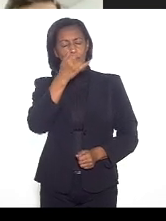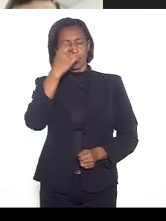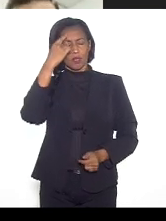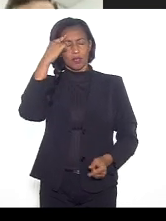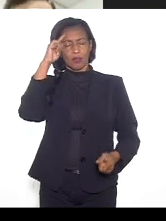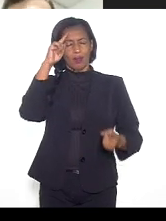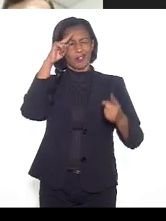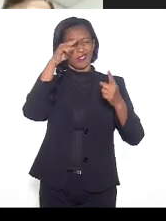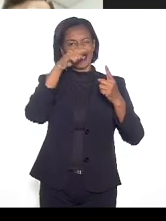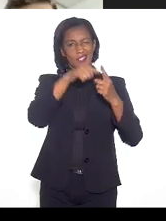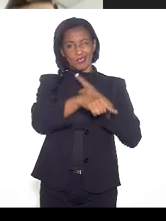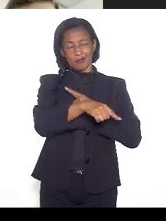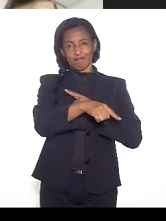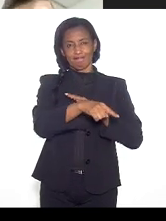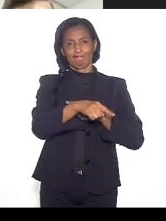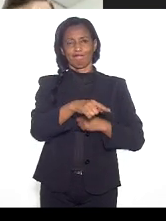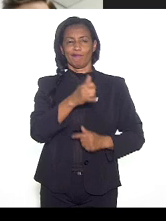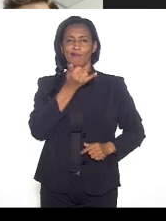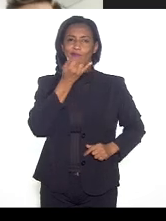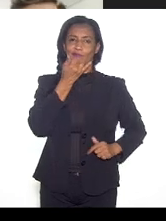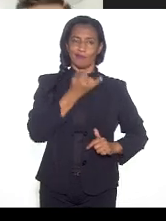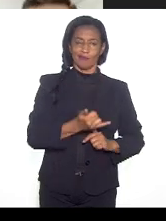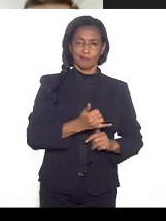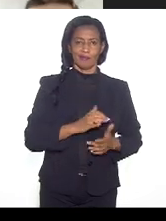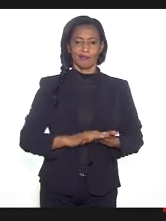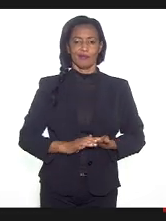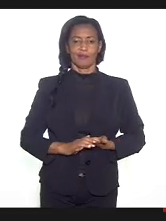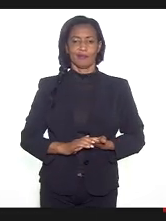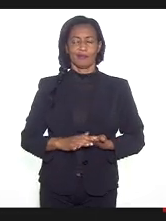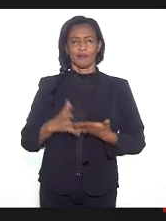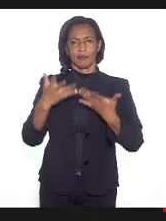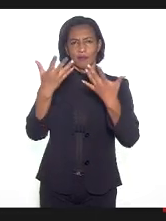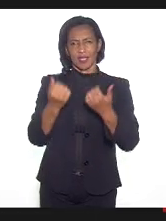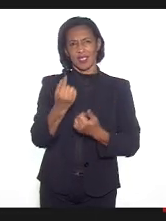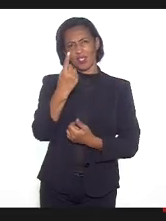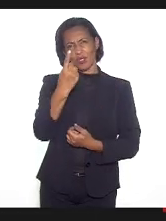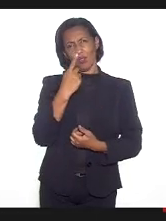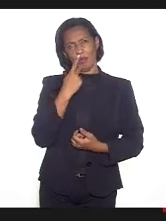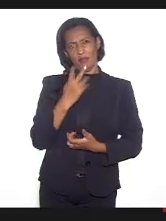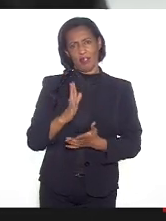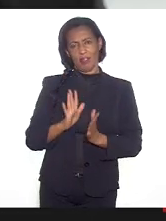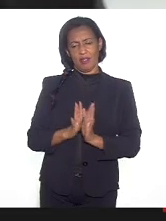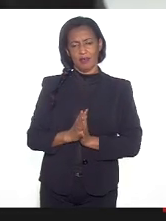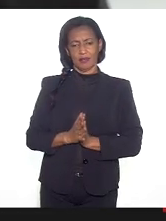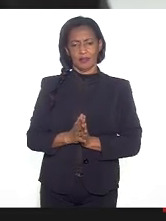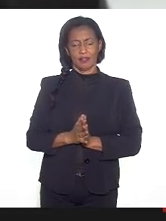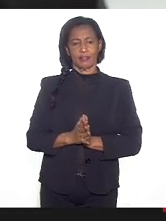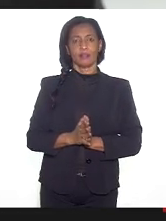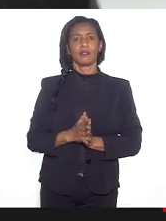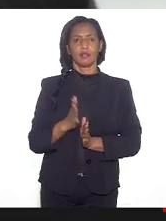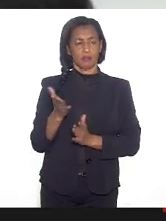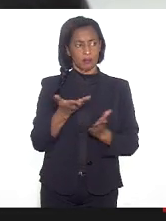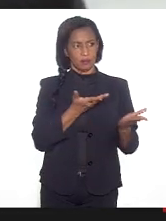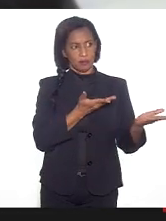Ratinho. Desculpa quebrar sua linha de raciocínio. Me permite uma parte? Ratinho, com a